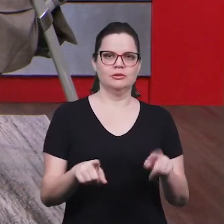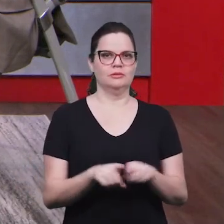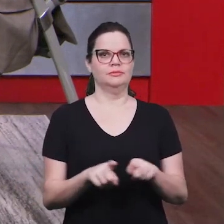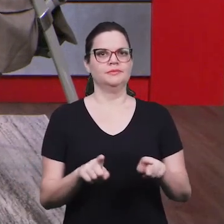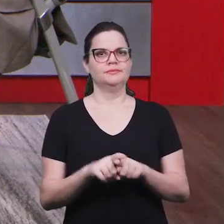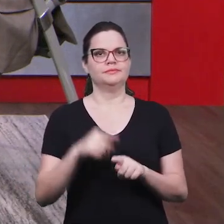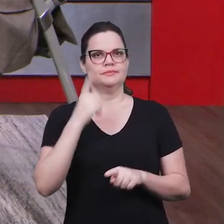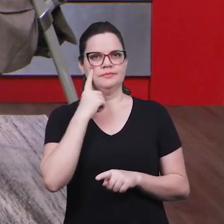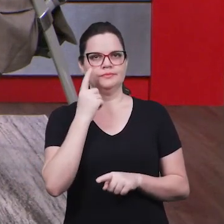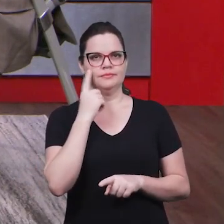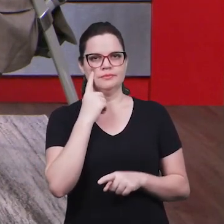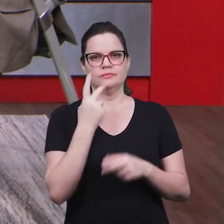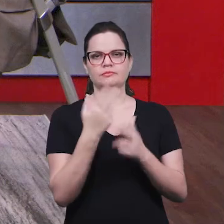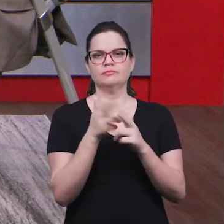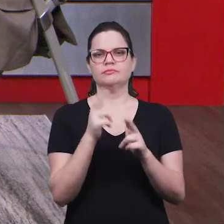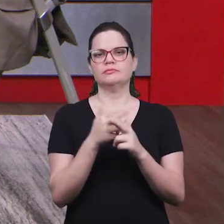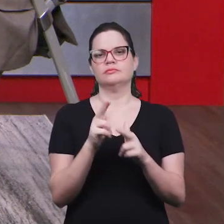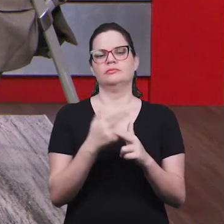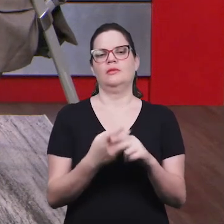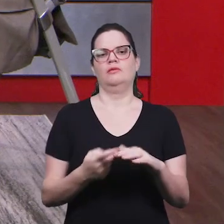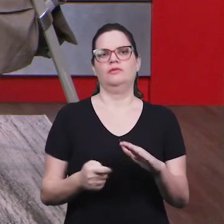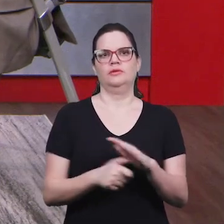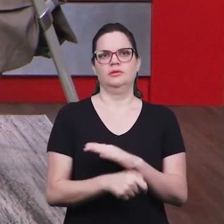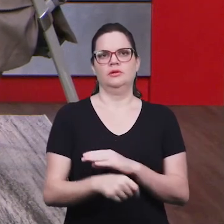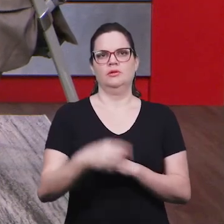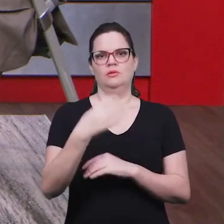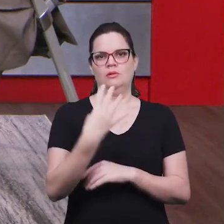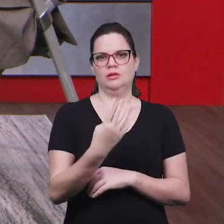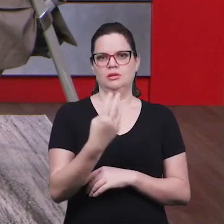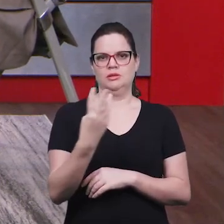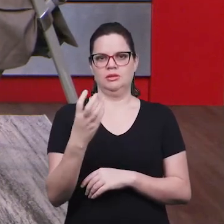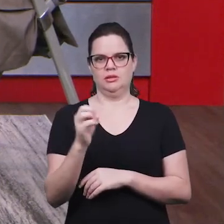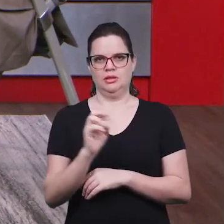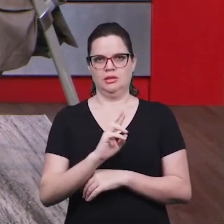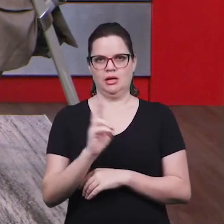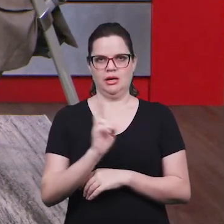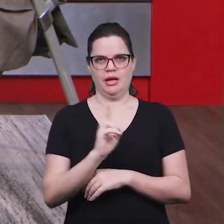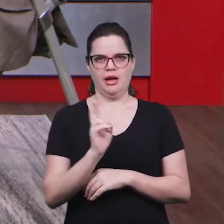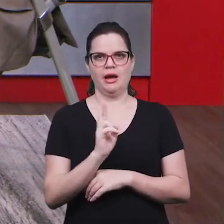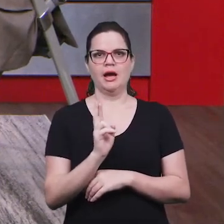um investimento inicial de R$430 por mês